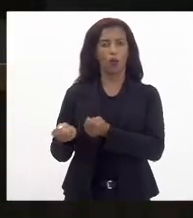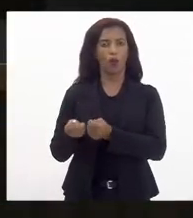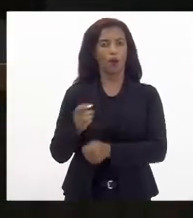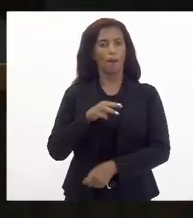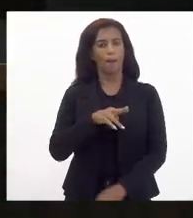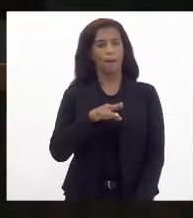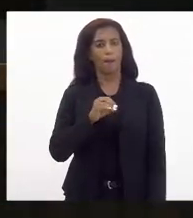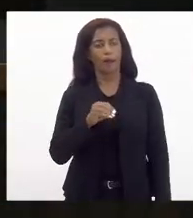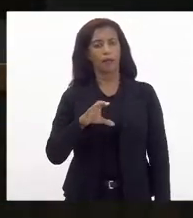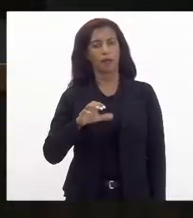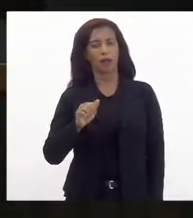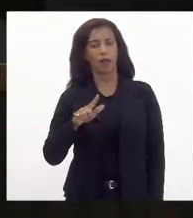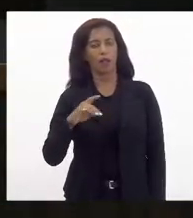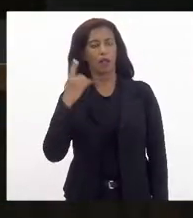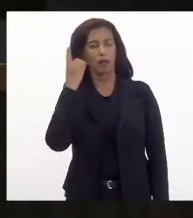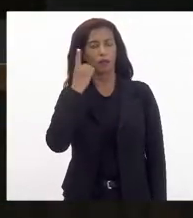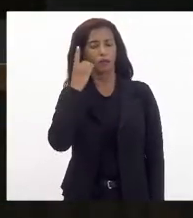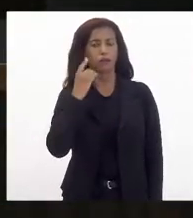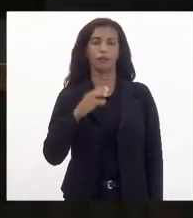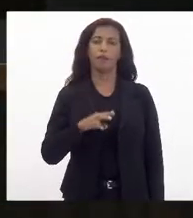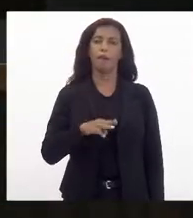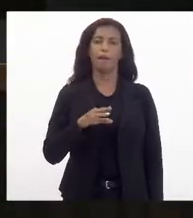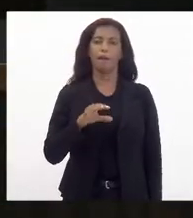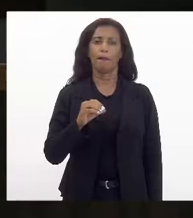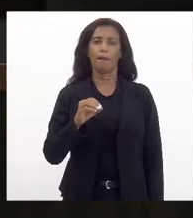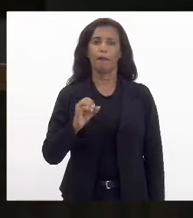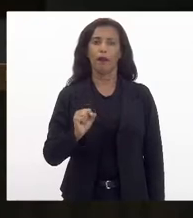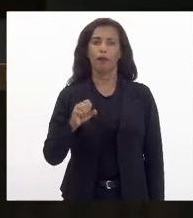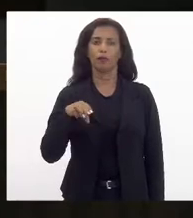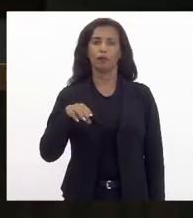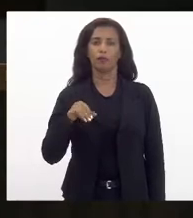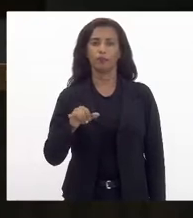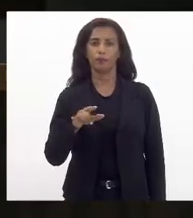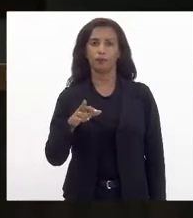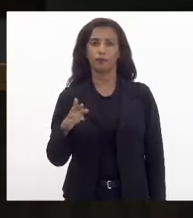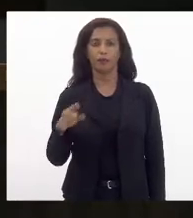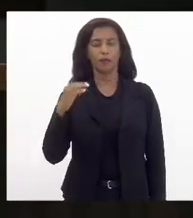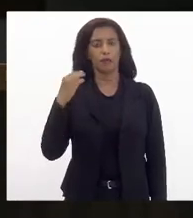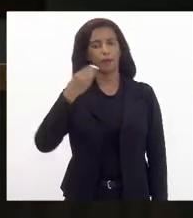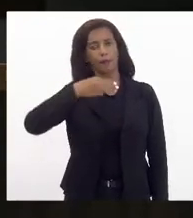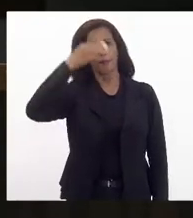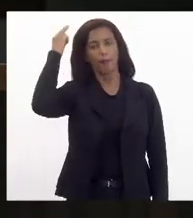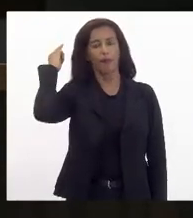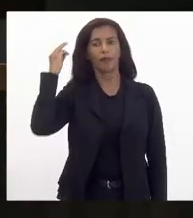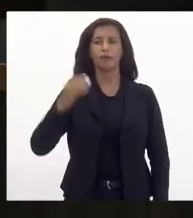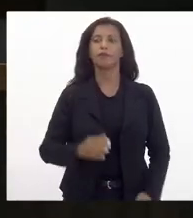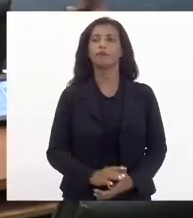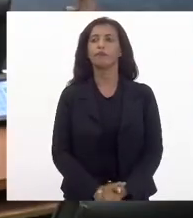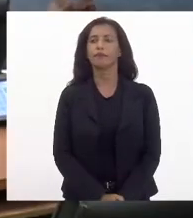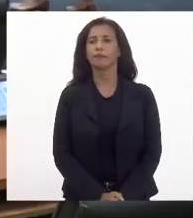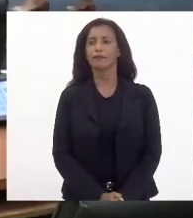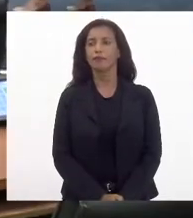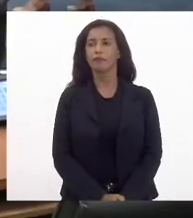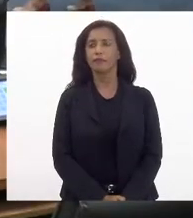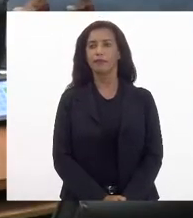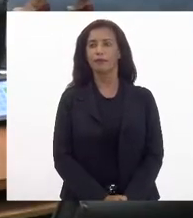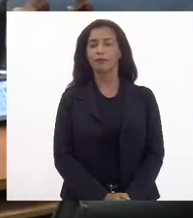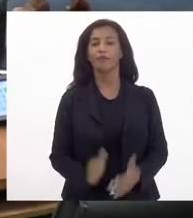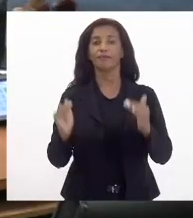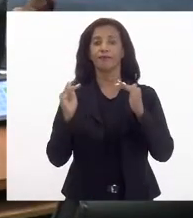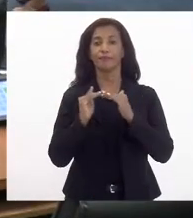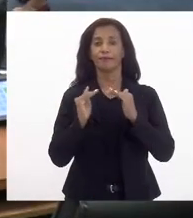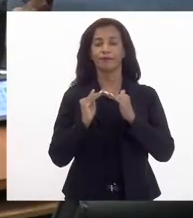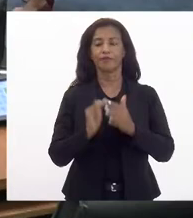Márcio canela Deputado Marcus Miller Márcio Pacheco Deputado Márcio Pacheco